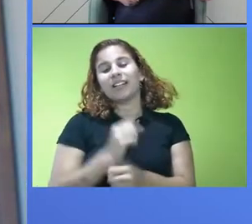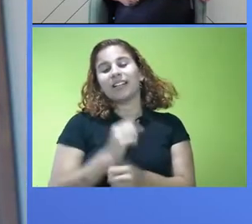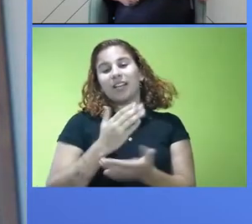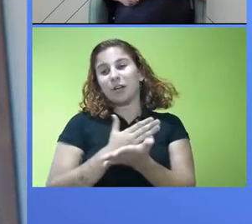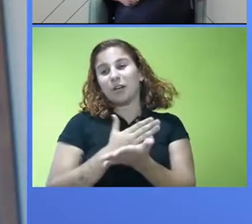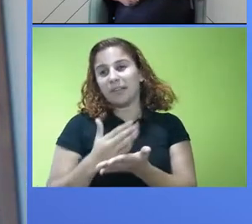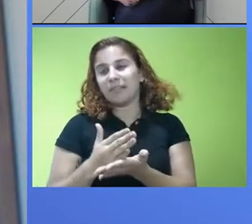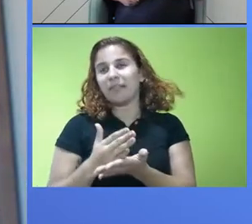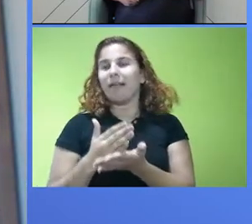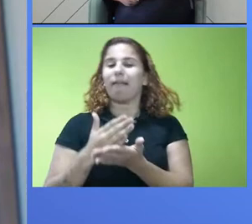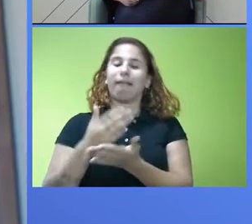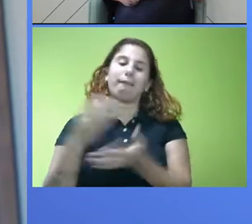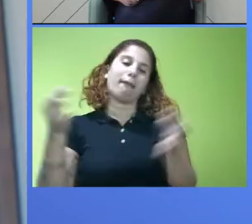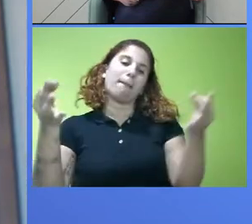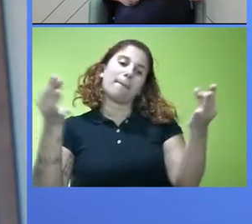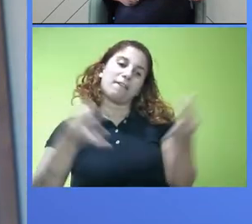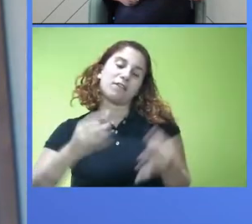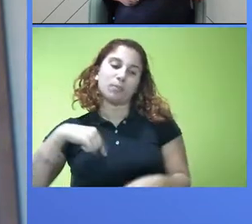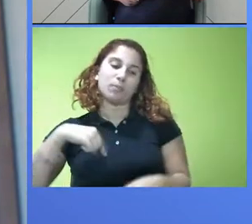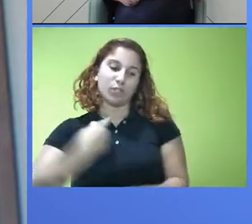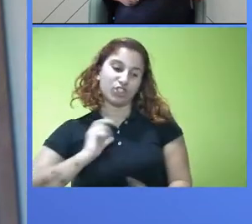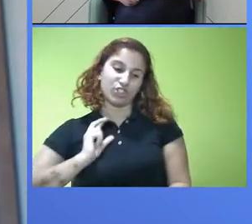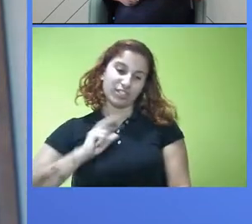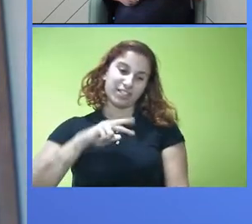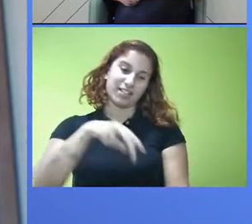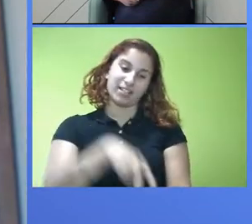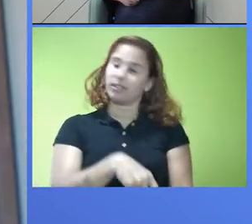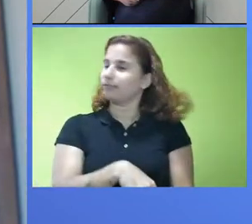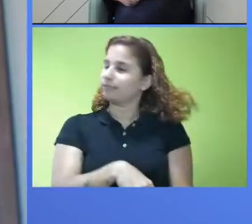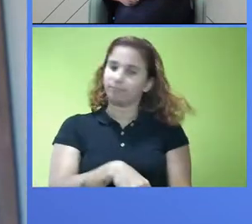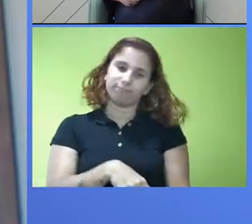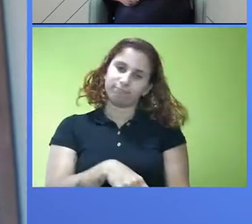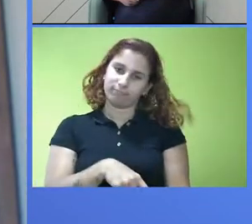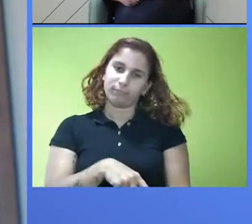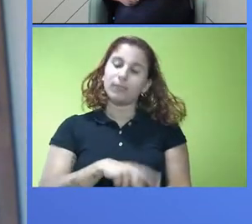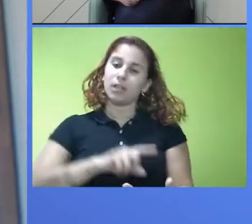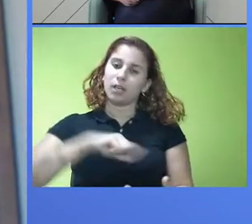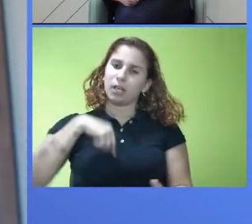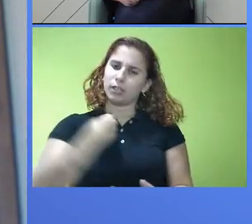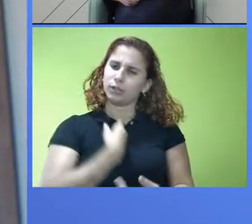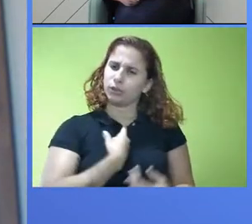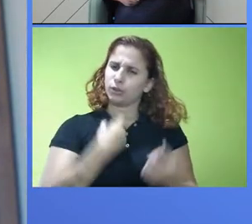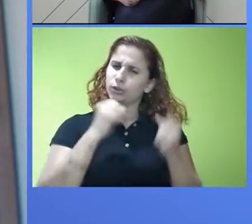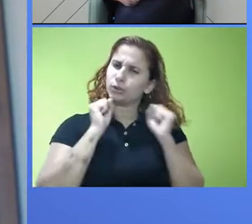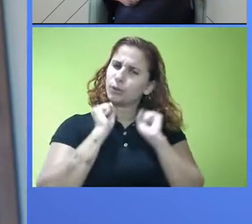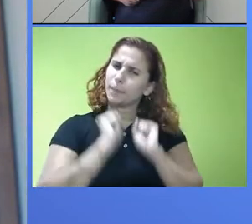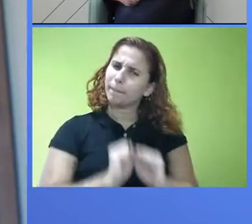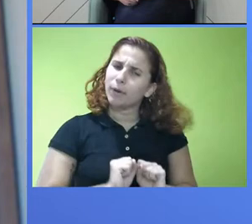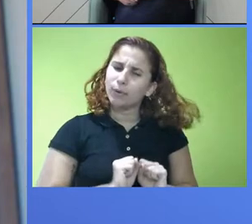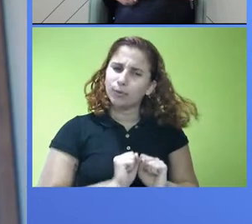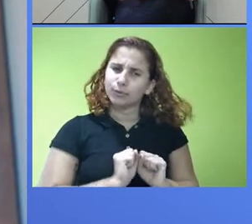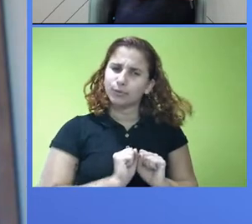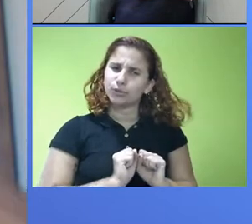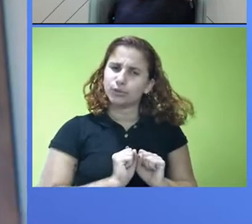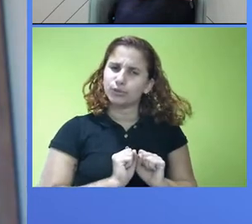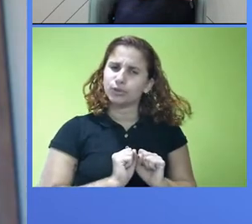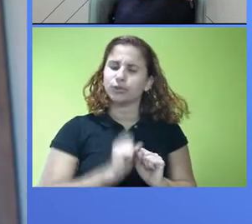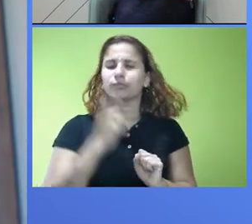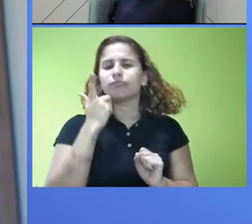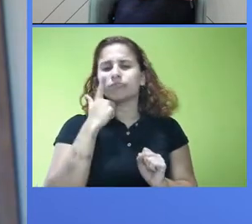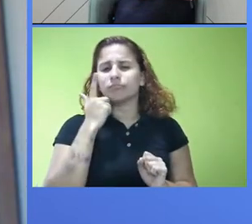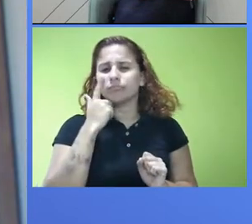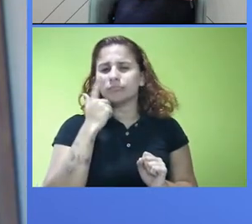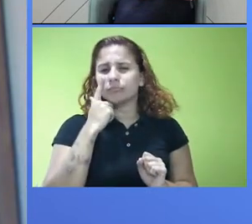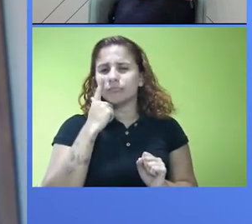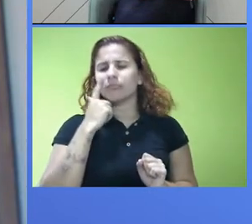isso acontecer. Eu acredito que não. A gente pode ir fomentando e problematizando e provocando, de